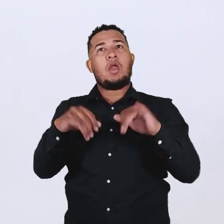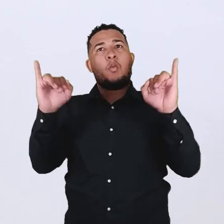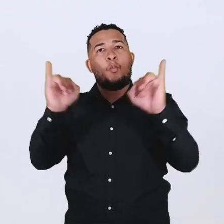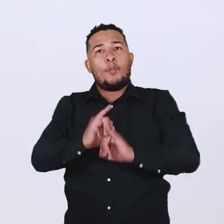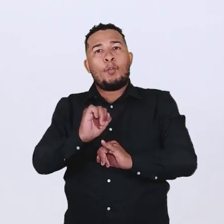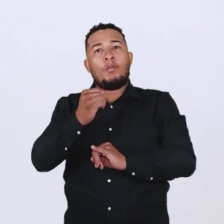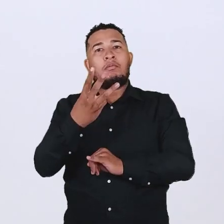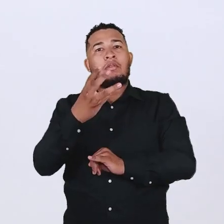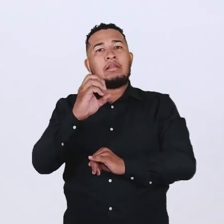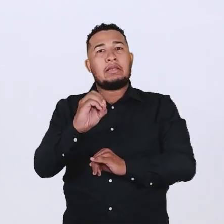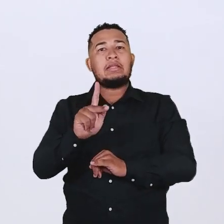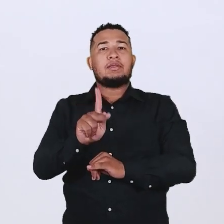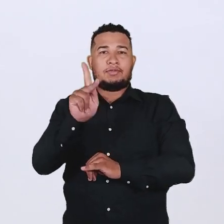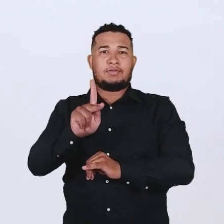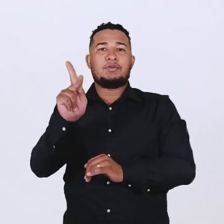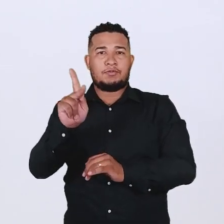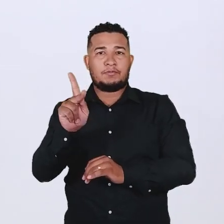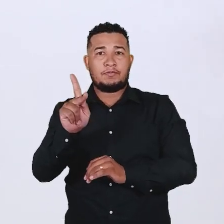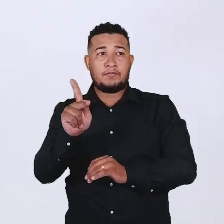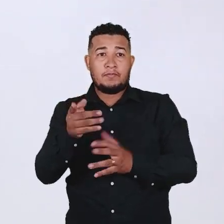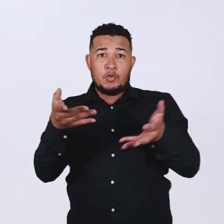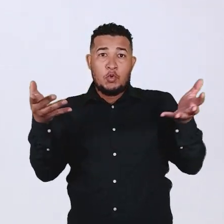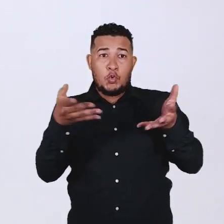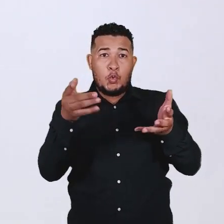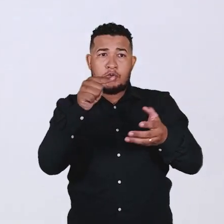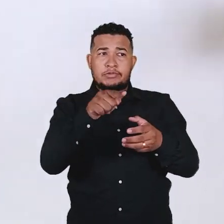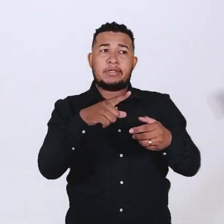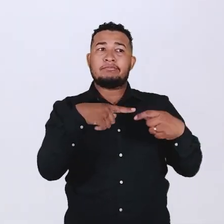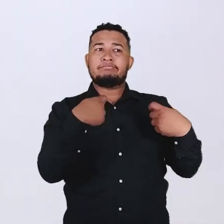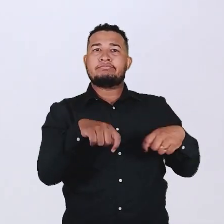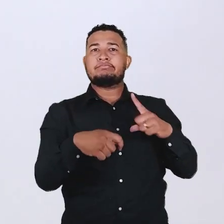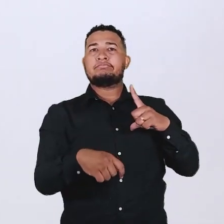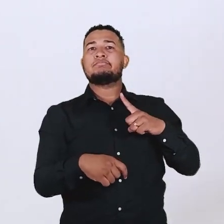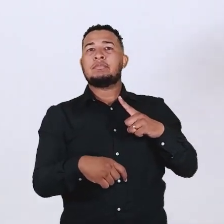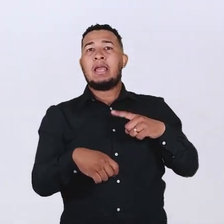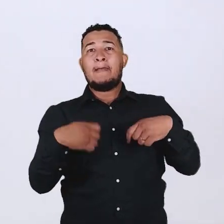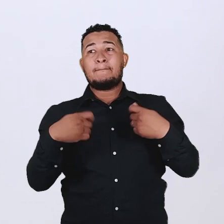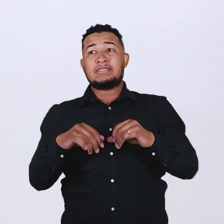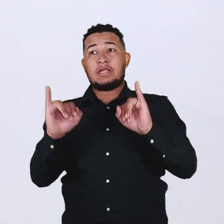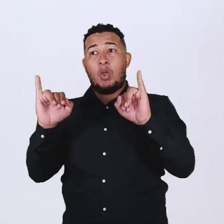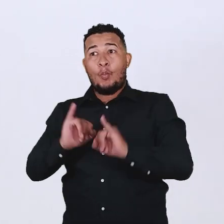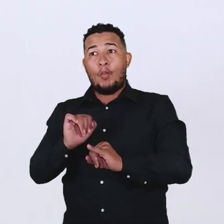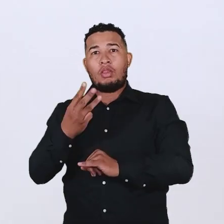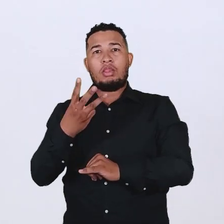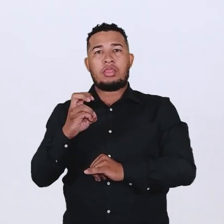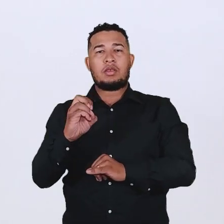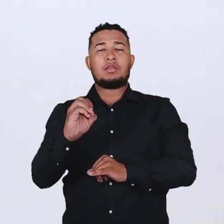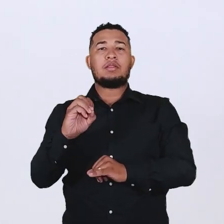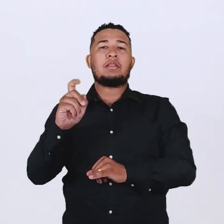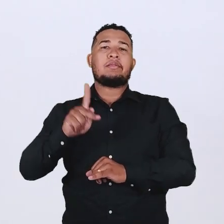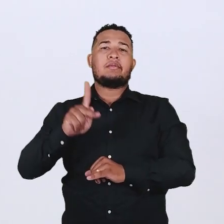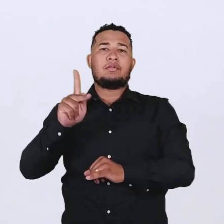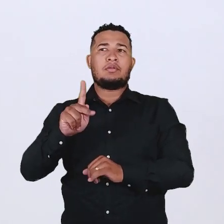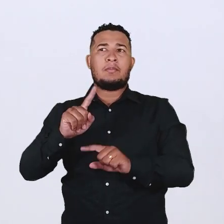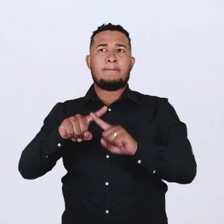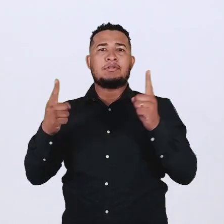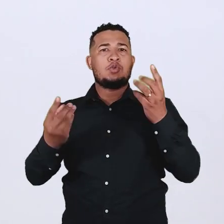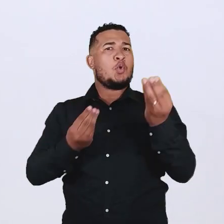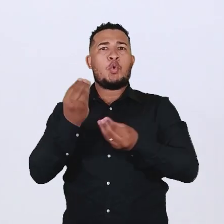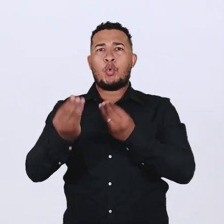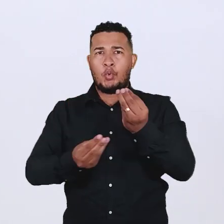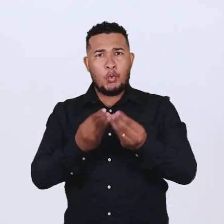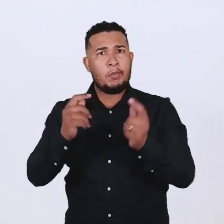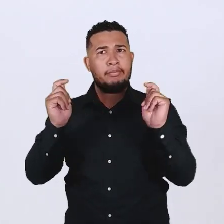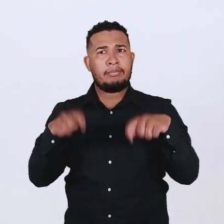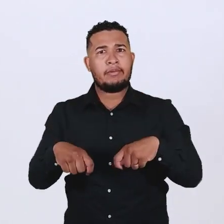aqui 30 quilos. E hoje o seu estado atual é esse, você precisa perder 30 quilos. E como que você vai